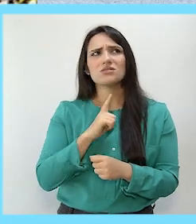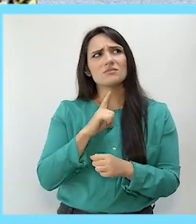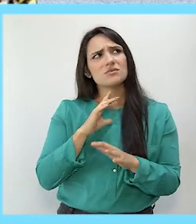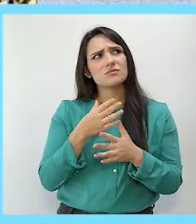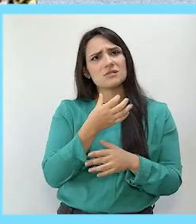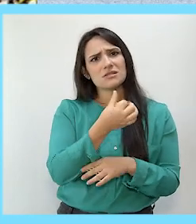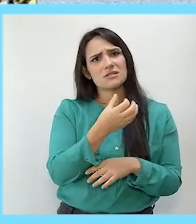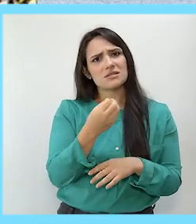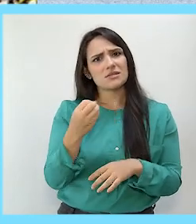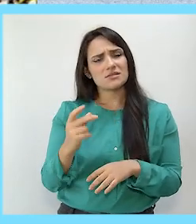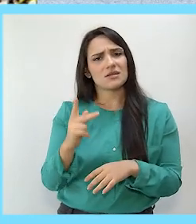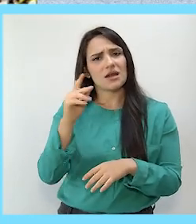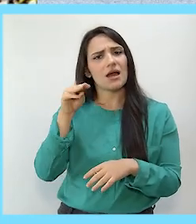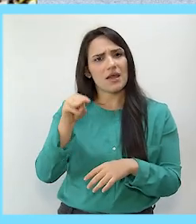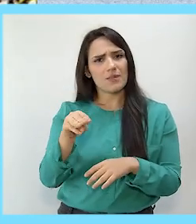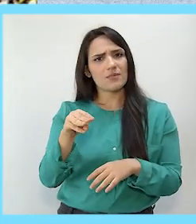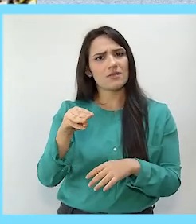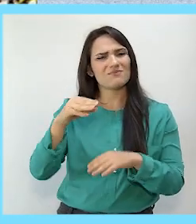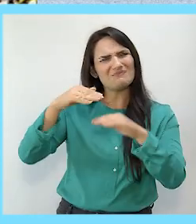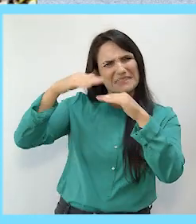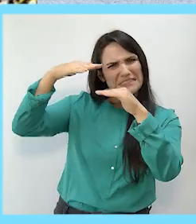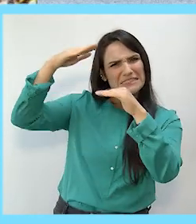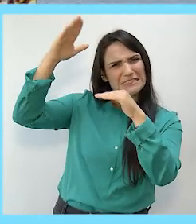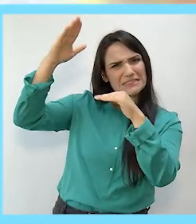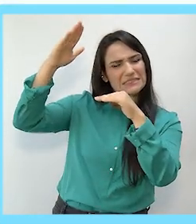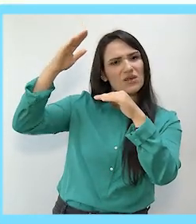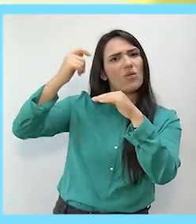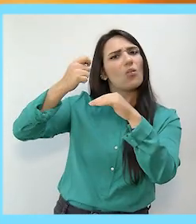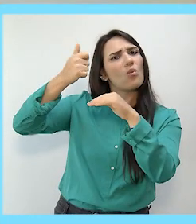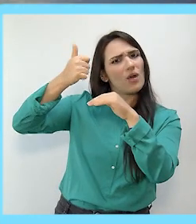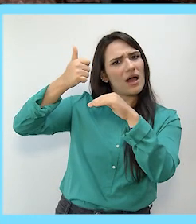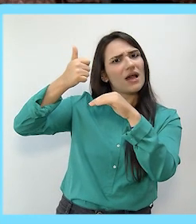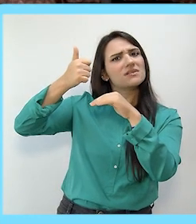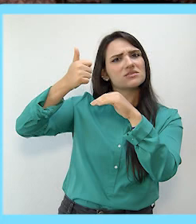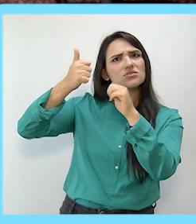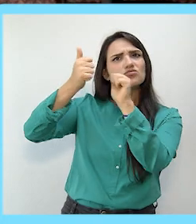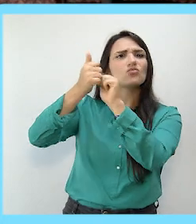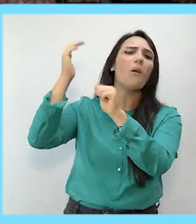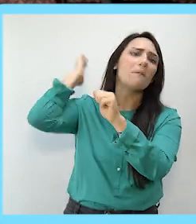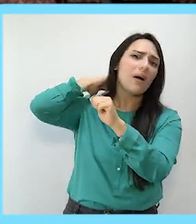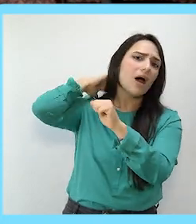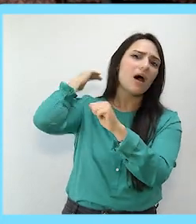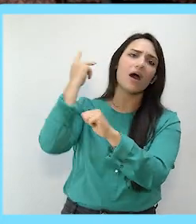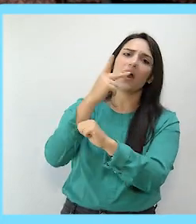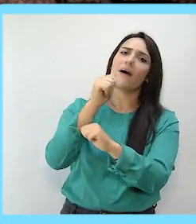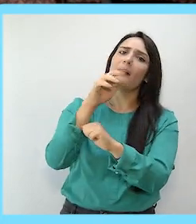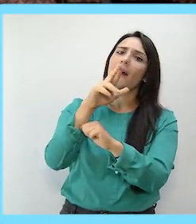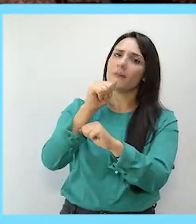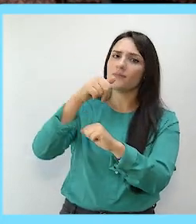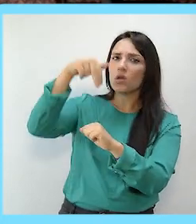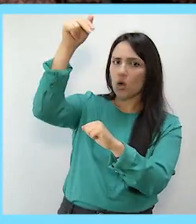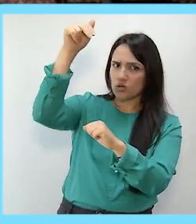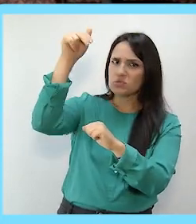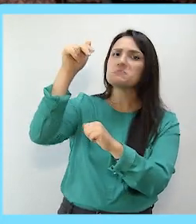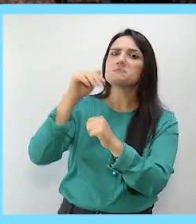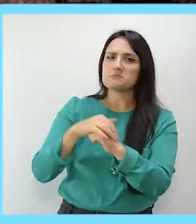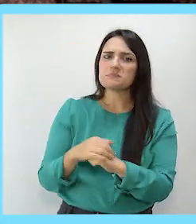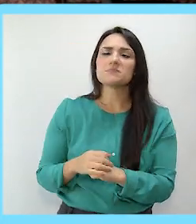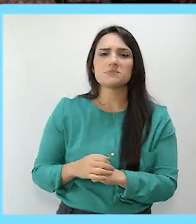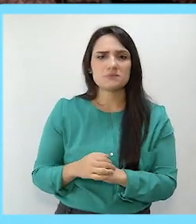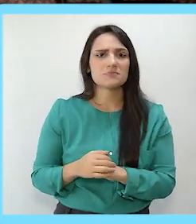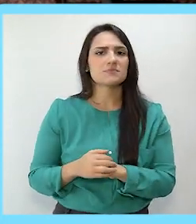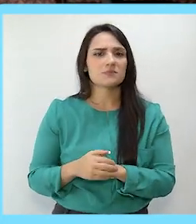Davam 600 quilômetros de Cuiabá, lá para cima. Lá pra cima. Era quase divisa com o Pará. Norte do Mato Grosso. Norte do Mato